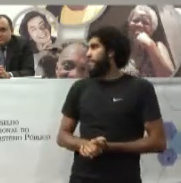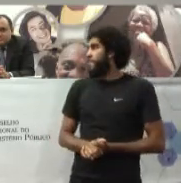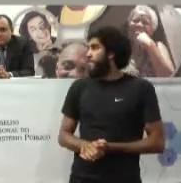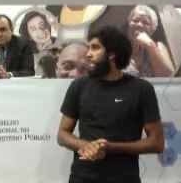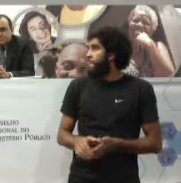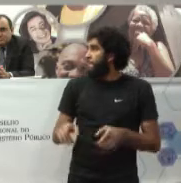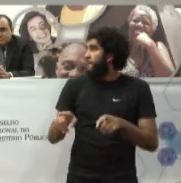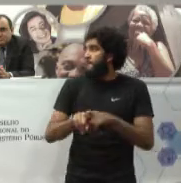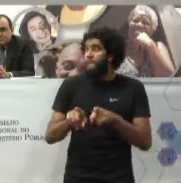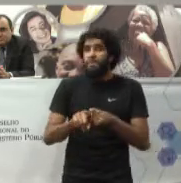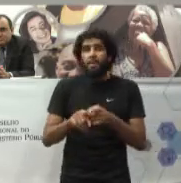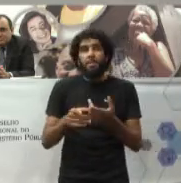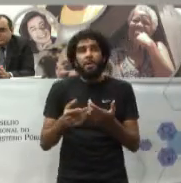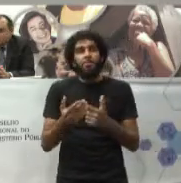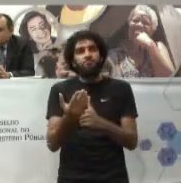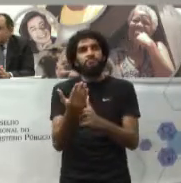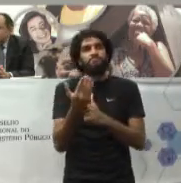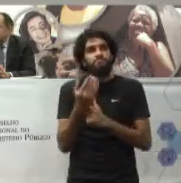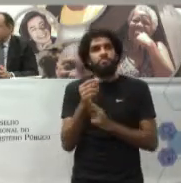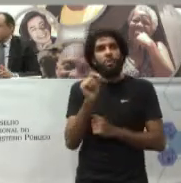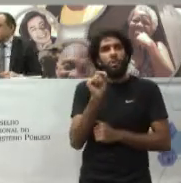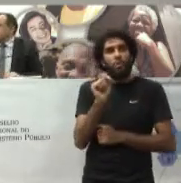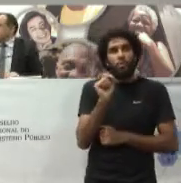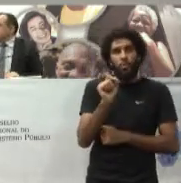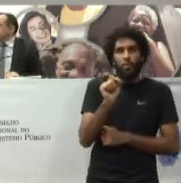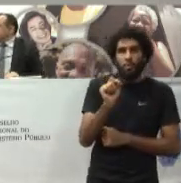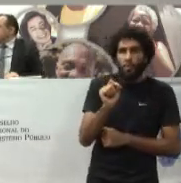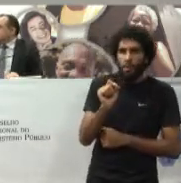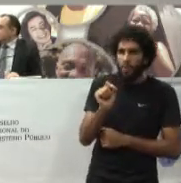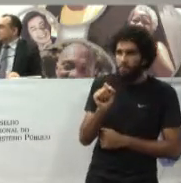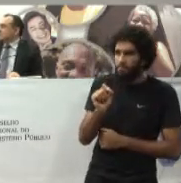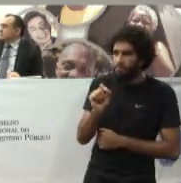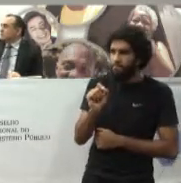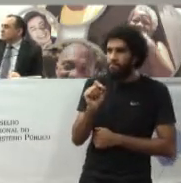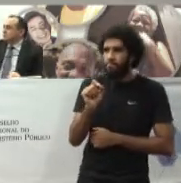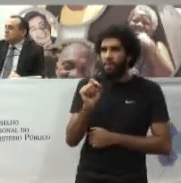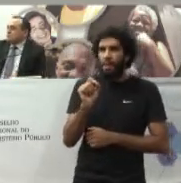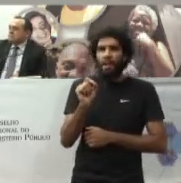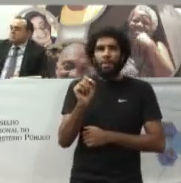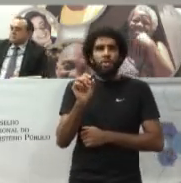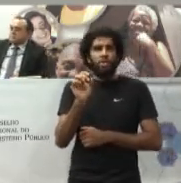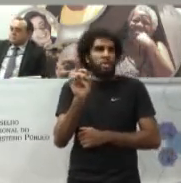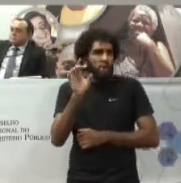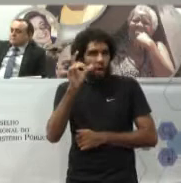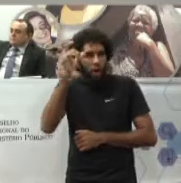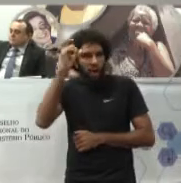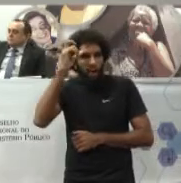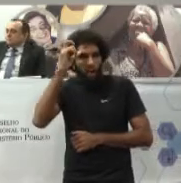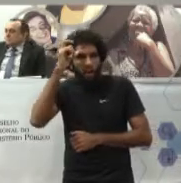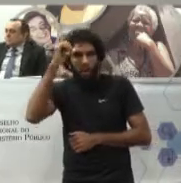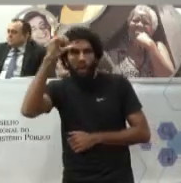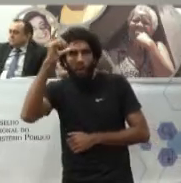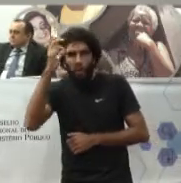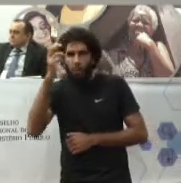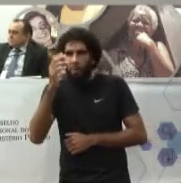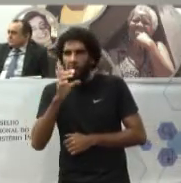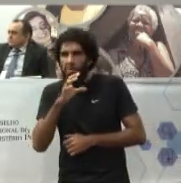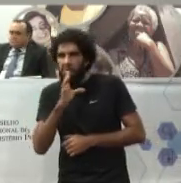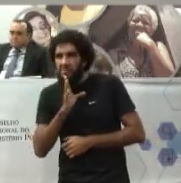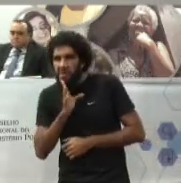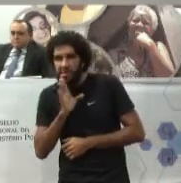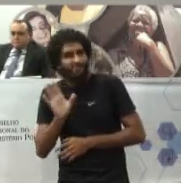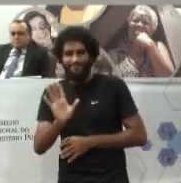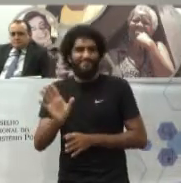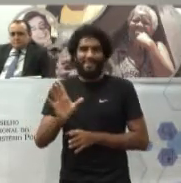nos permitiu a além do conhecer mais a provar a profundamente